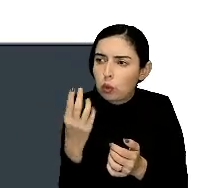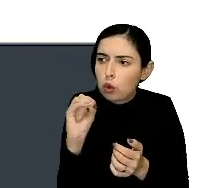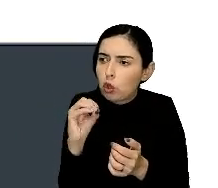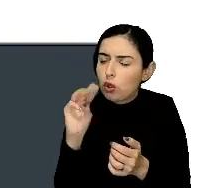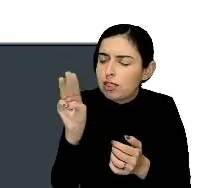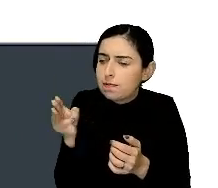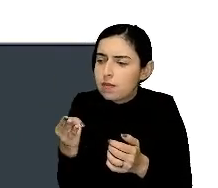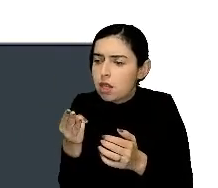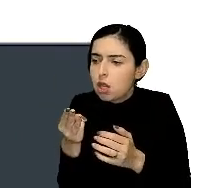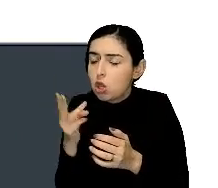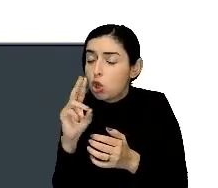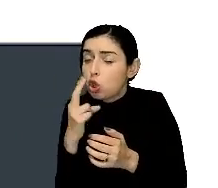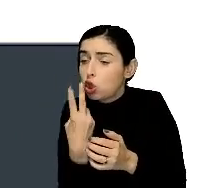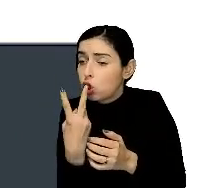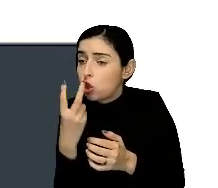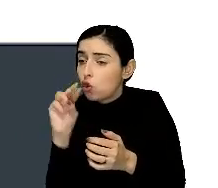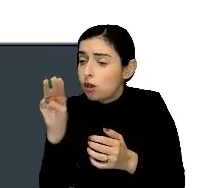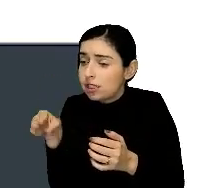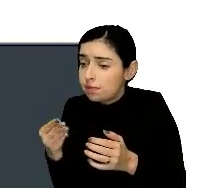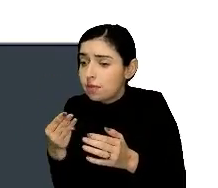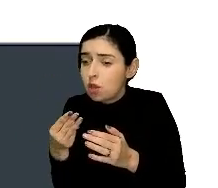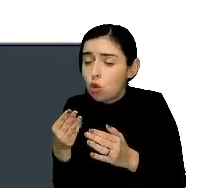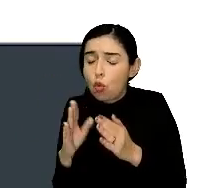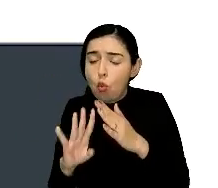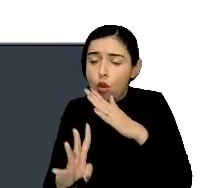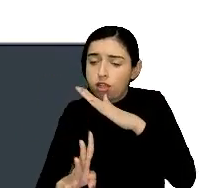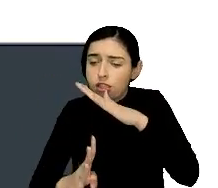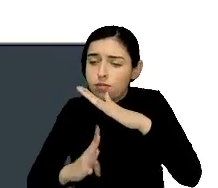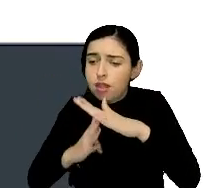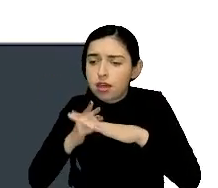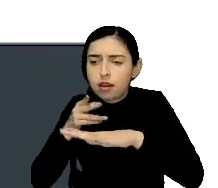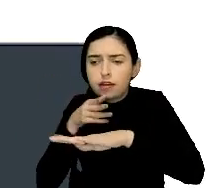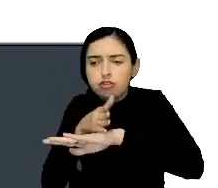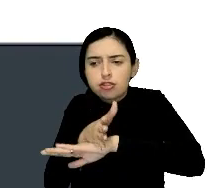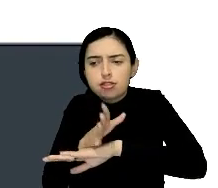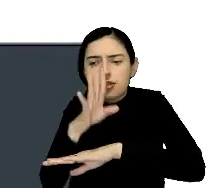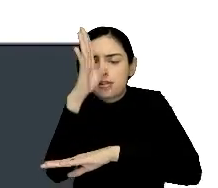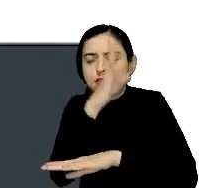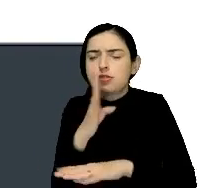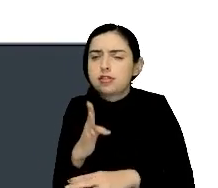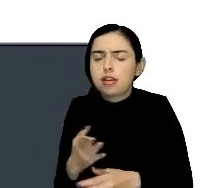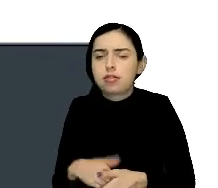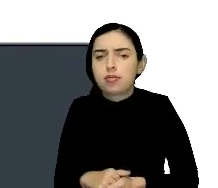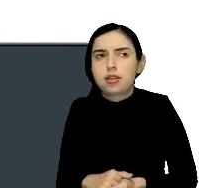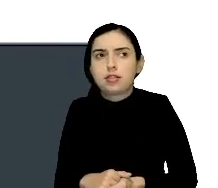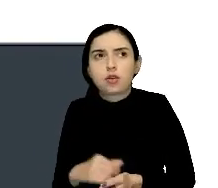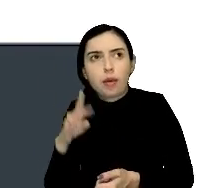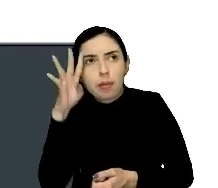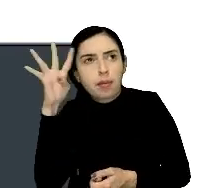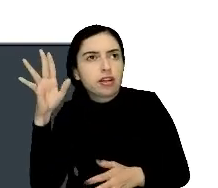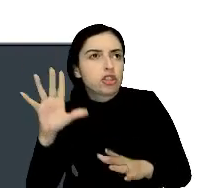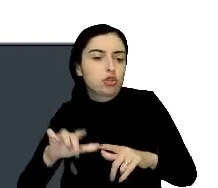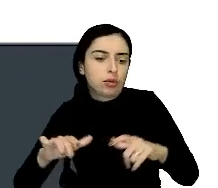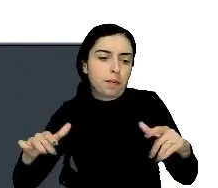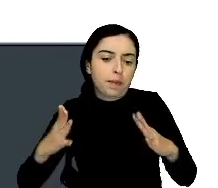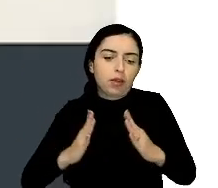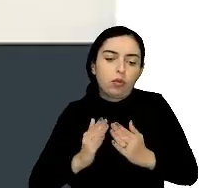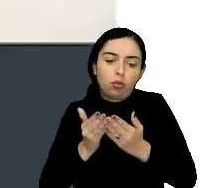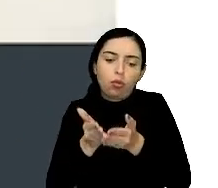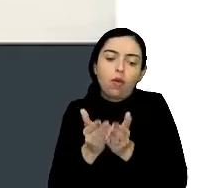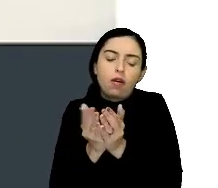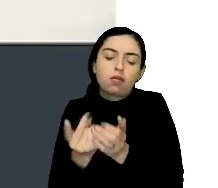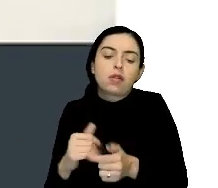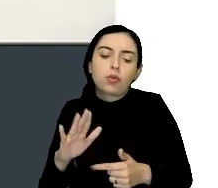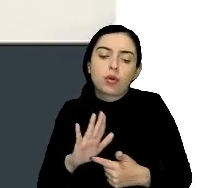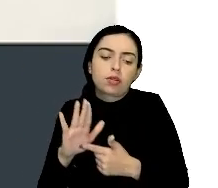Né? Fico imaginando o tamanho do navio para ver tudo isso. Bom, esse é o Comigrar, que eu lhes falei, né, que é uma ideia